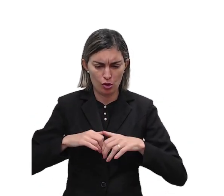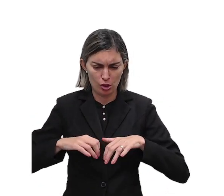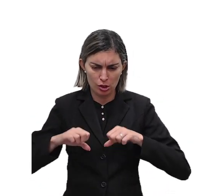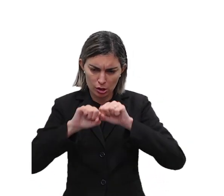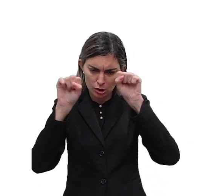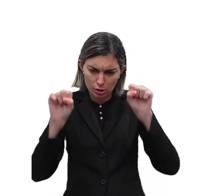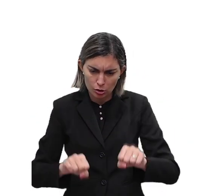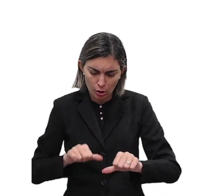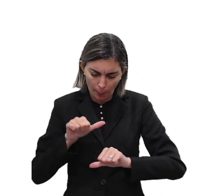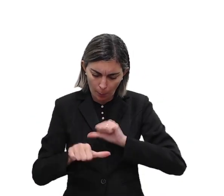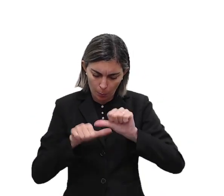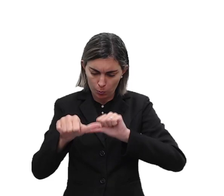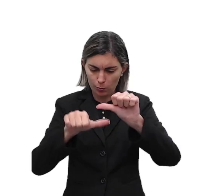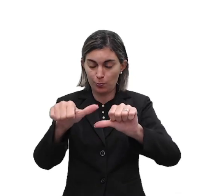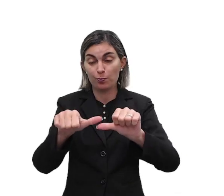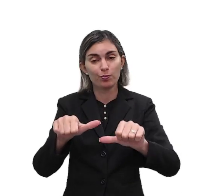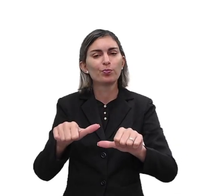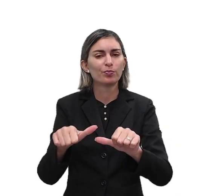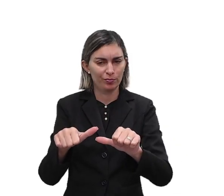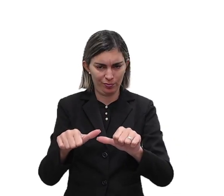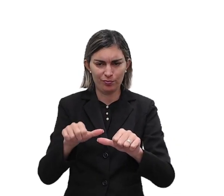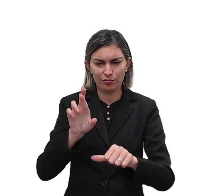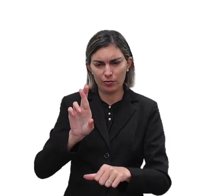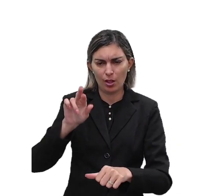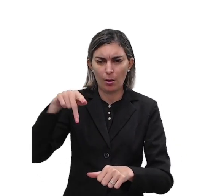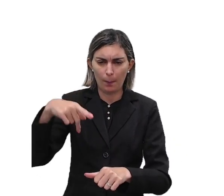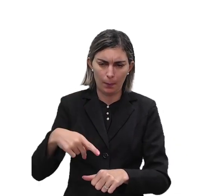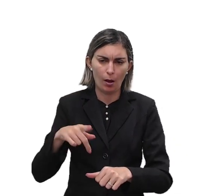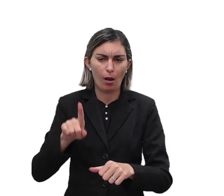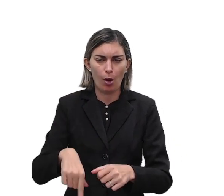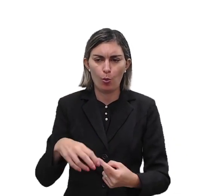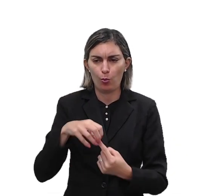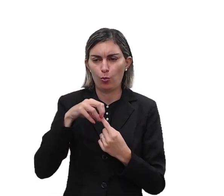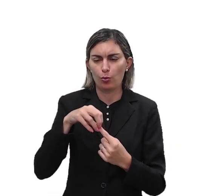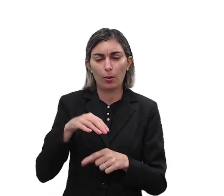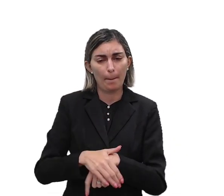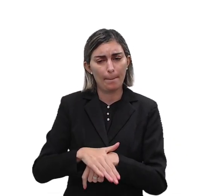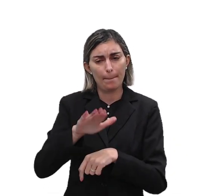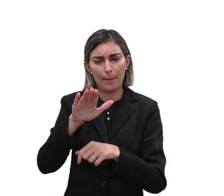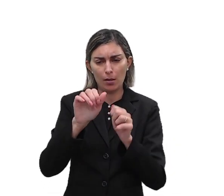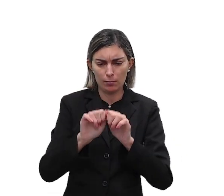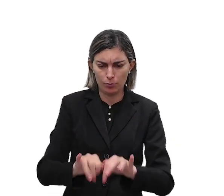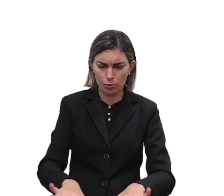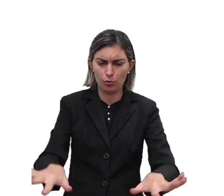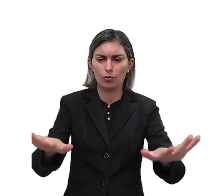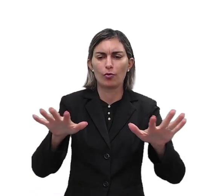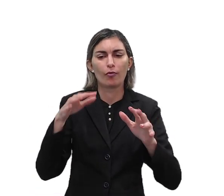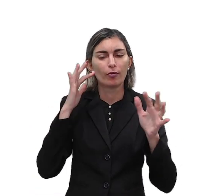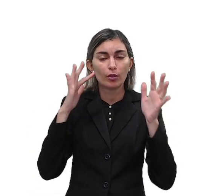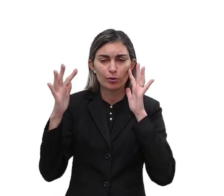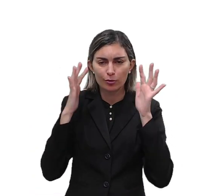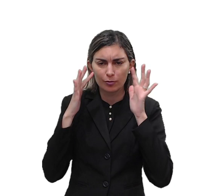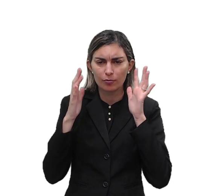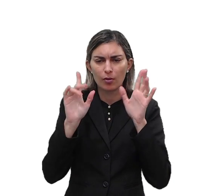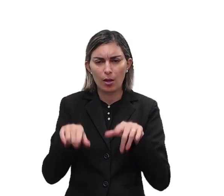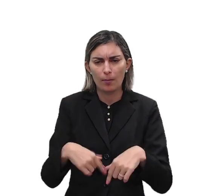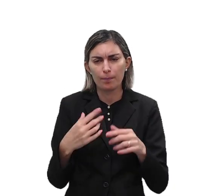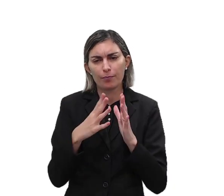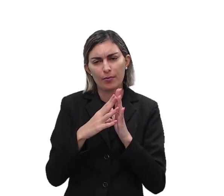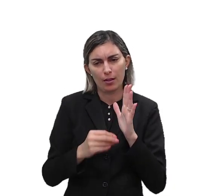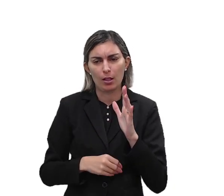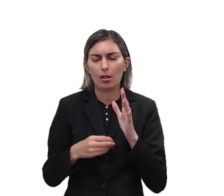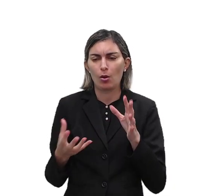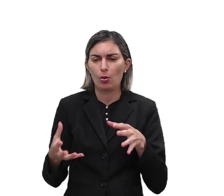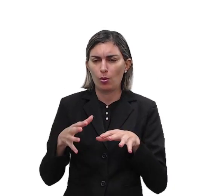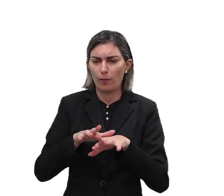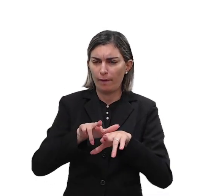lidar com mudanças inesperadas. O ERP é a única e mais abrangente evolução dessa filosofia que se baseia na